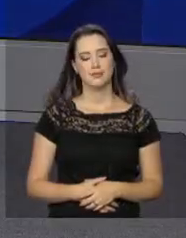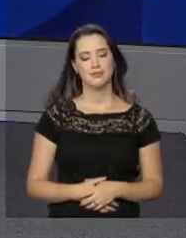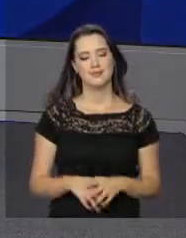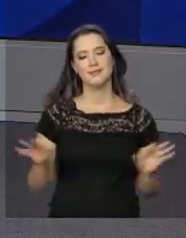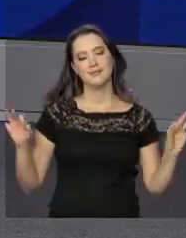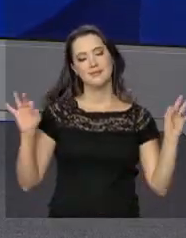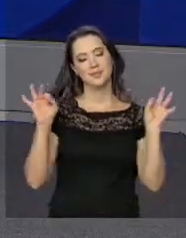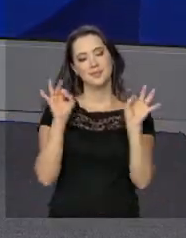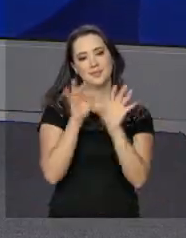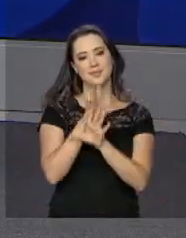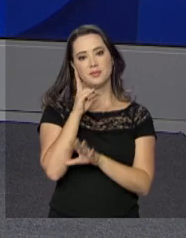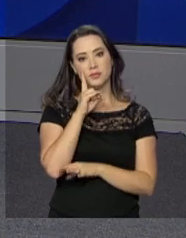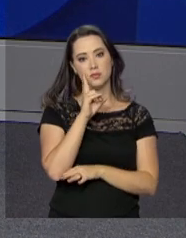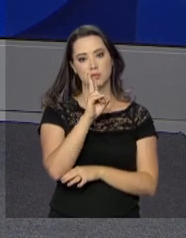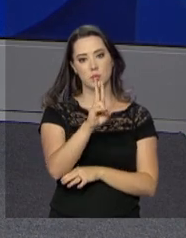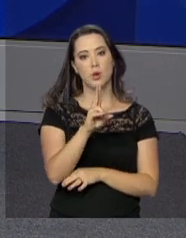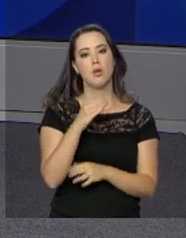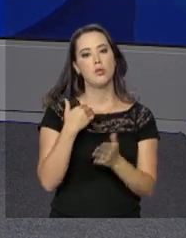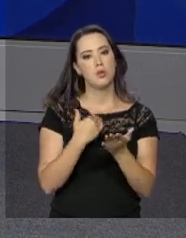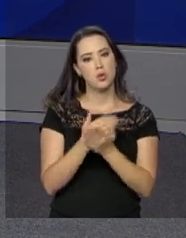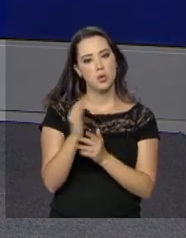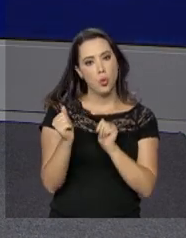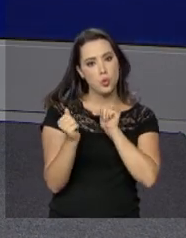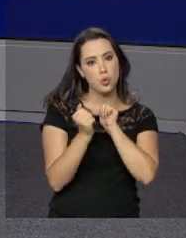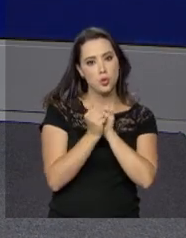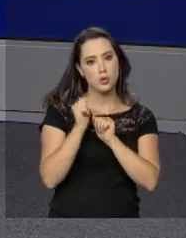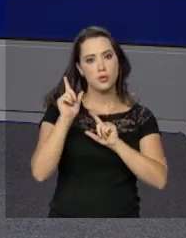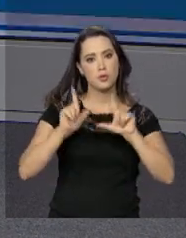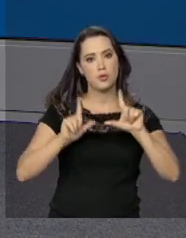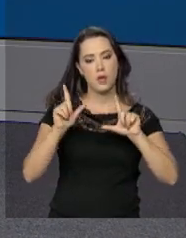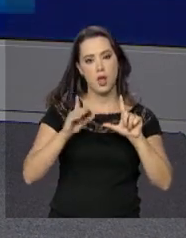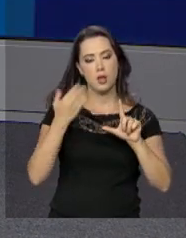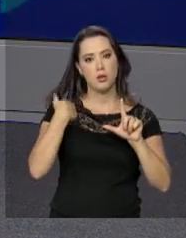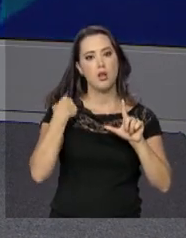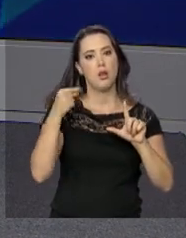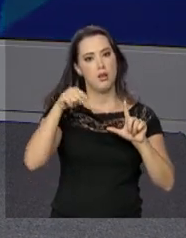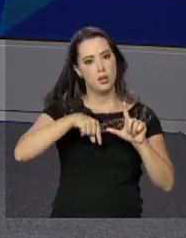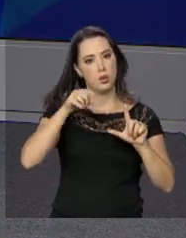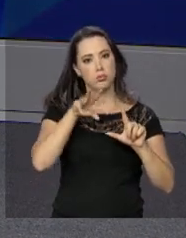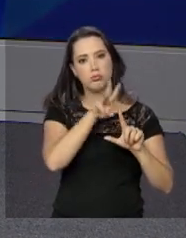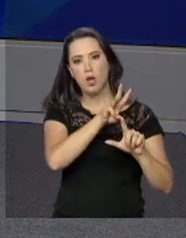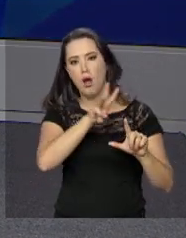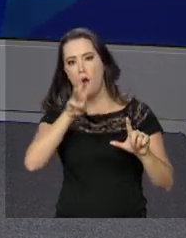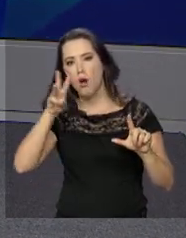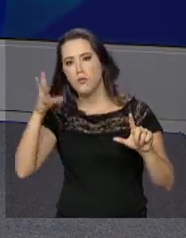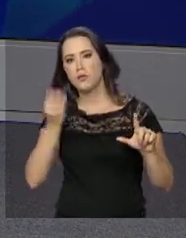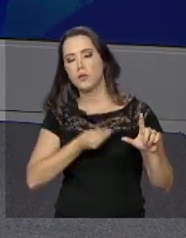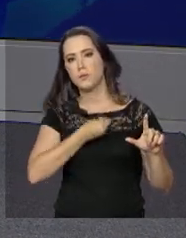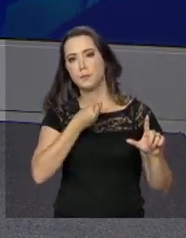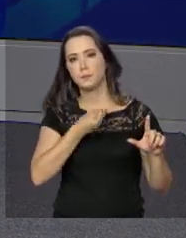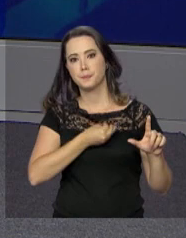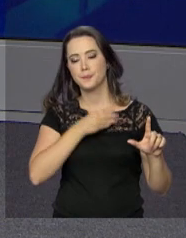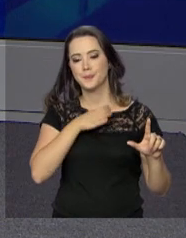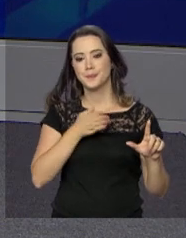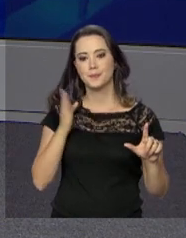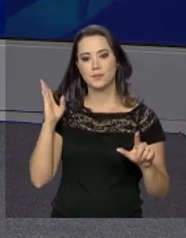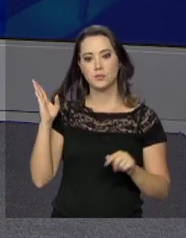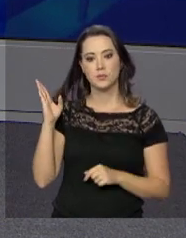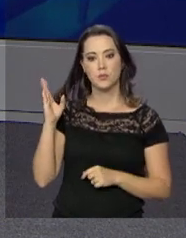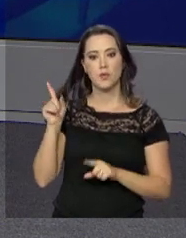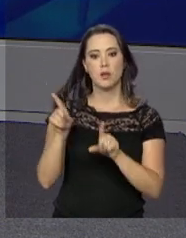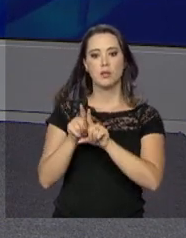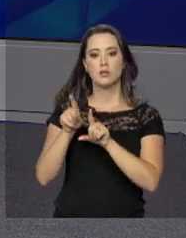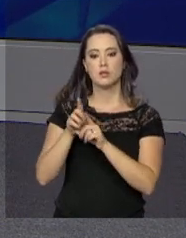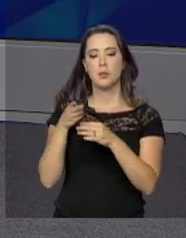Nós ficamos por aqui e você pode continuar com a gente. A nossa programação está ao vivo no site da NBR e